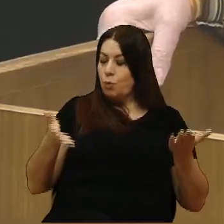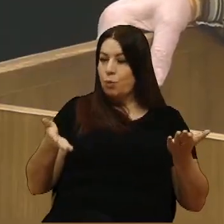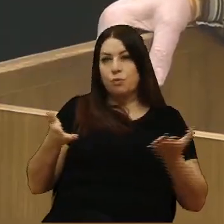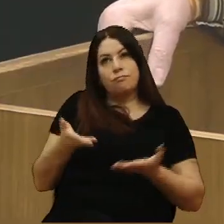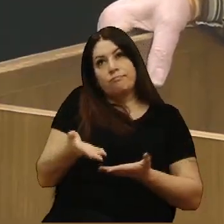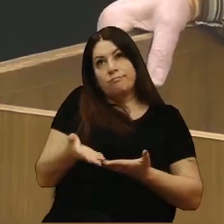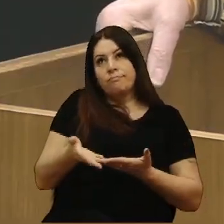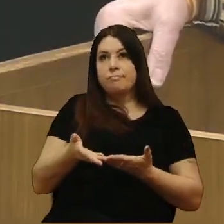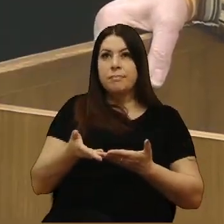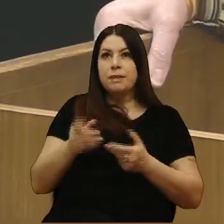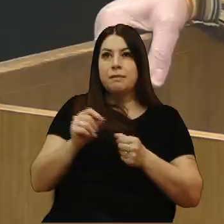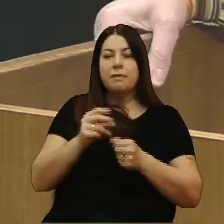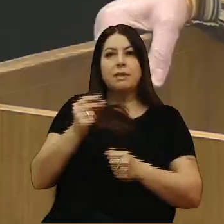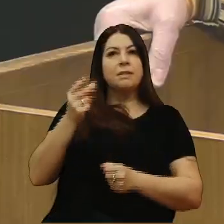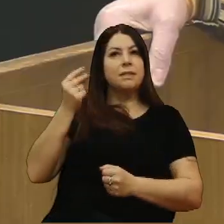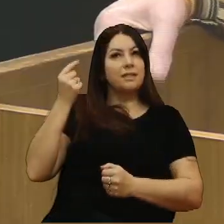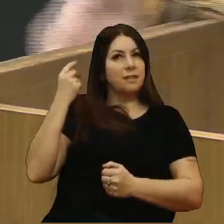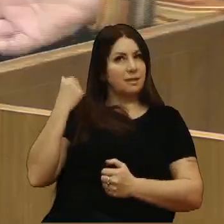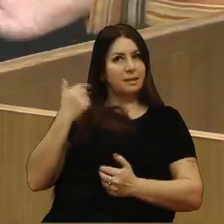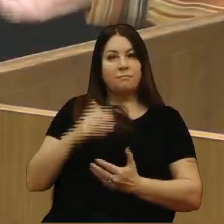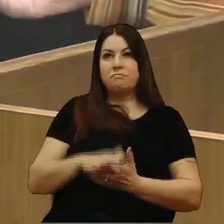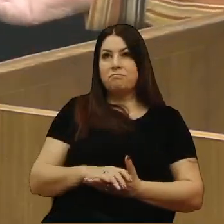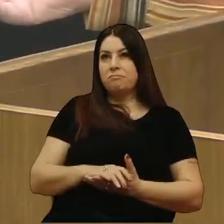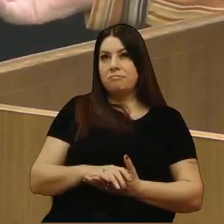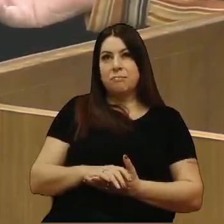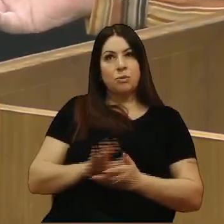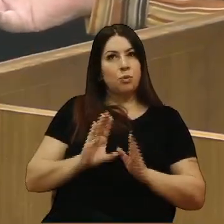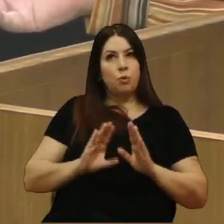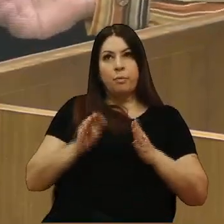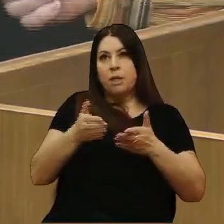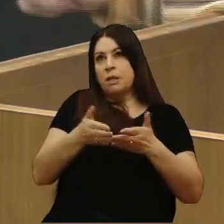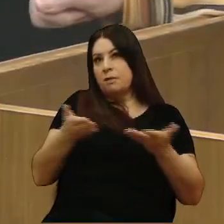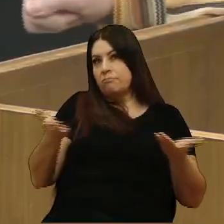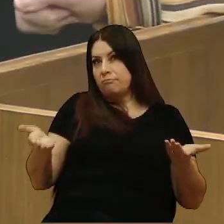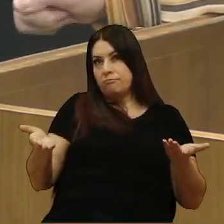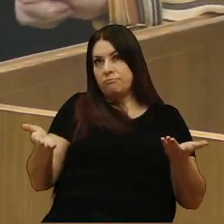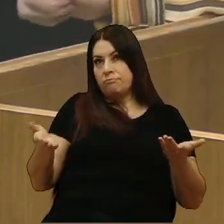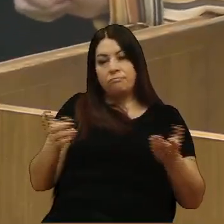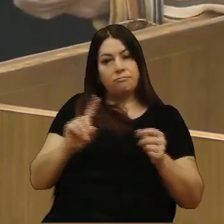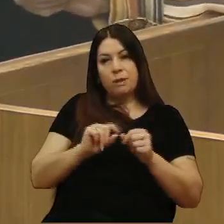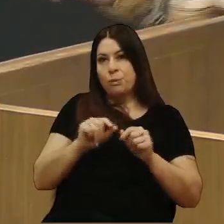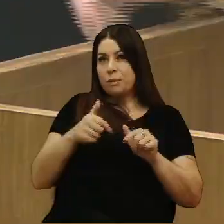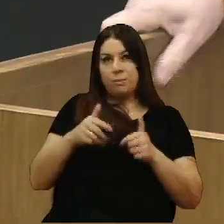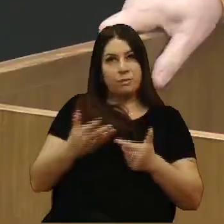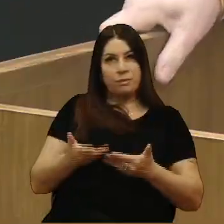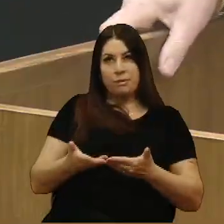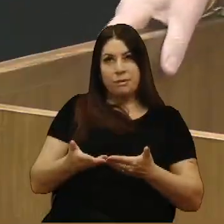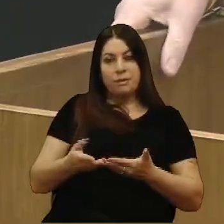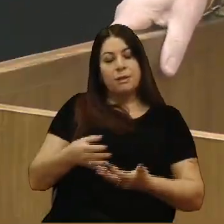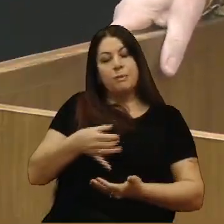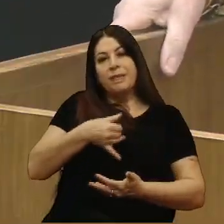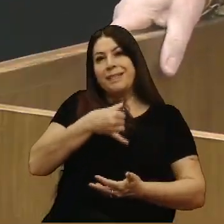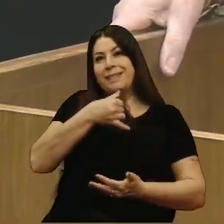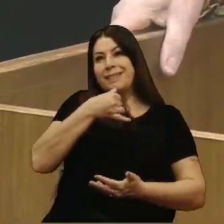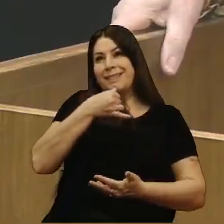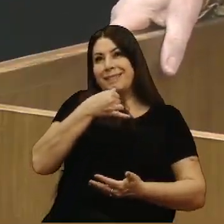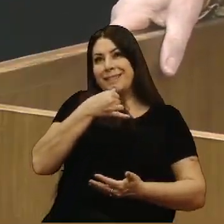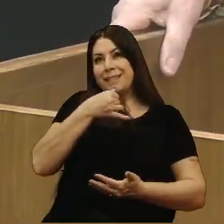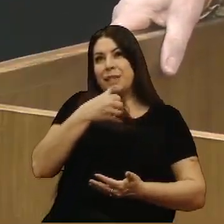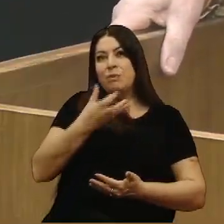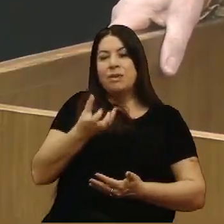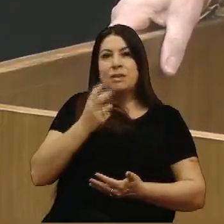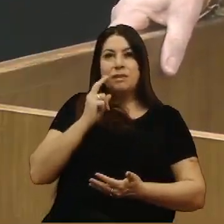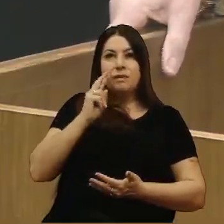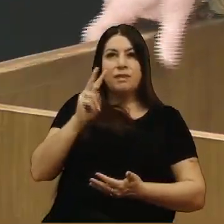Atualmente, faz um tempinho que o comitê está inoperante. É uma tristeza. Eu queria até ver